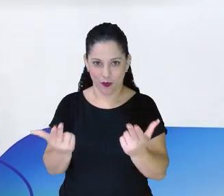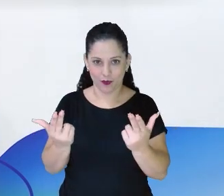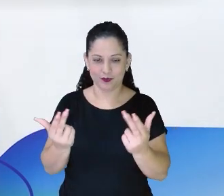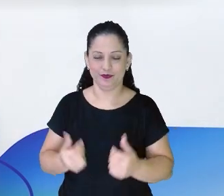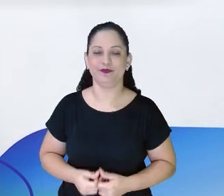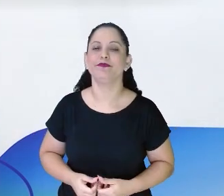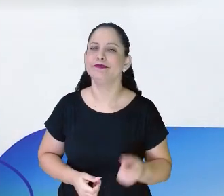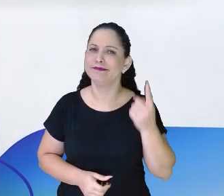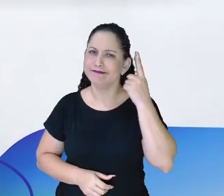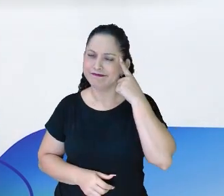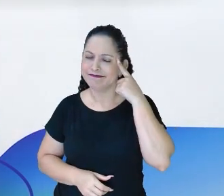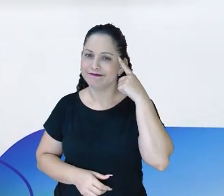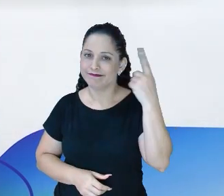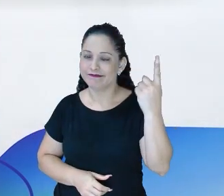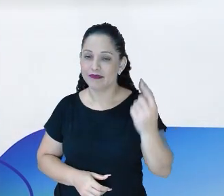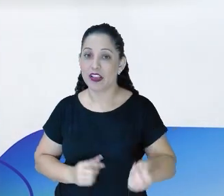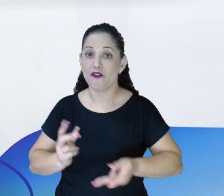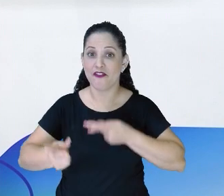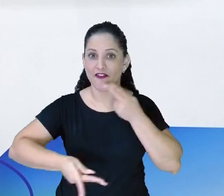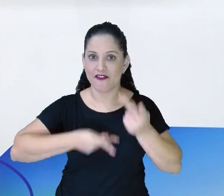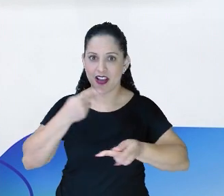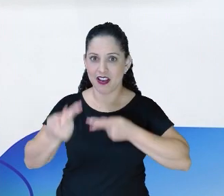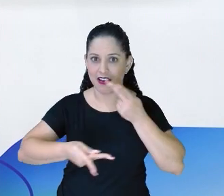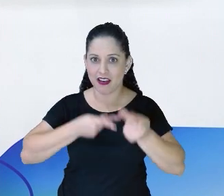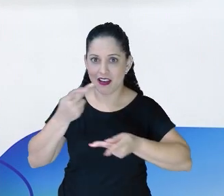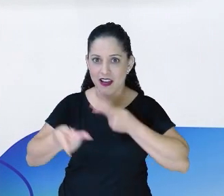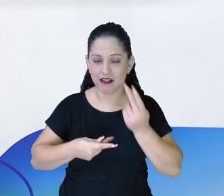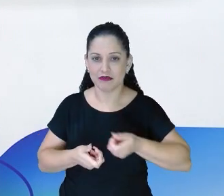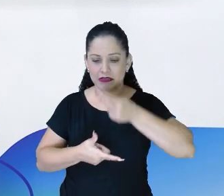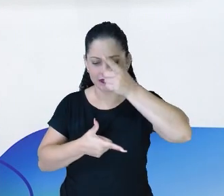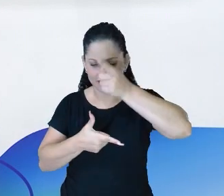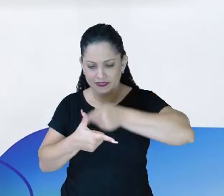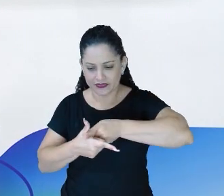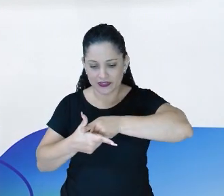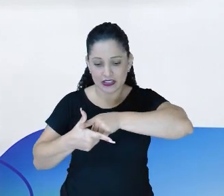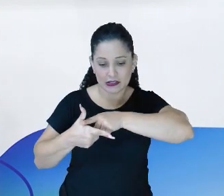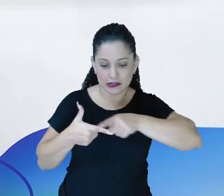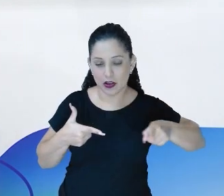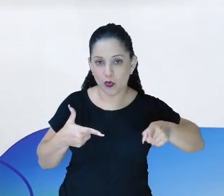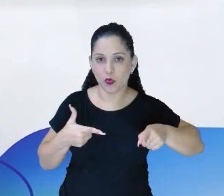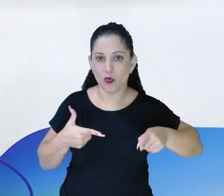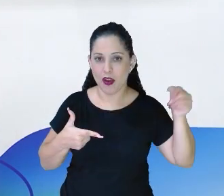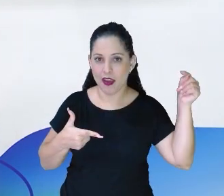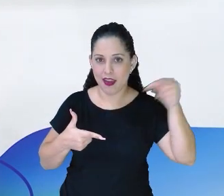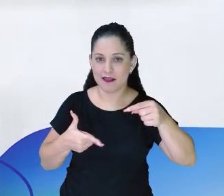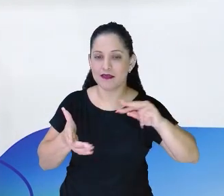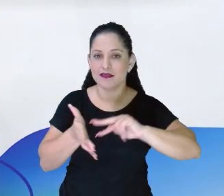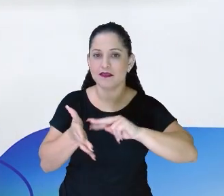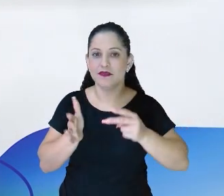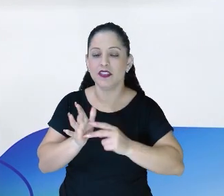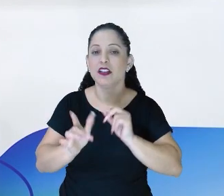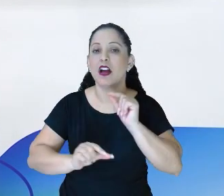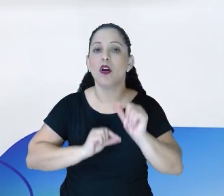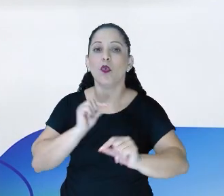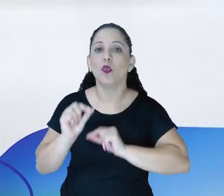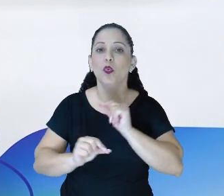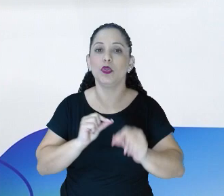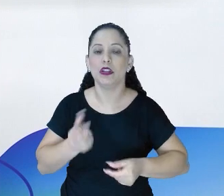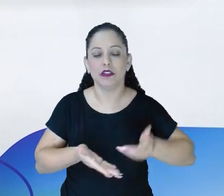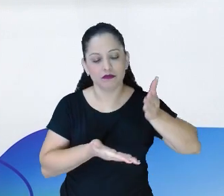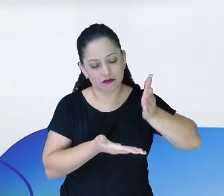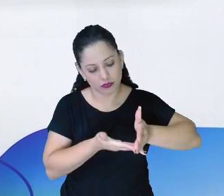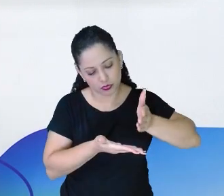pensa, quando eu falo da operação divisão, eu estou falando em repartir em